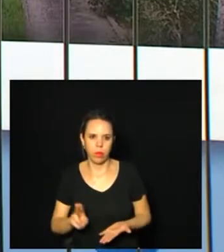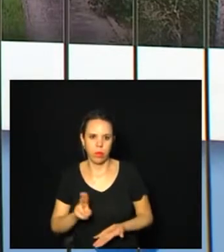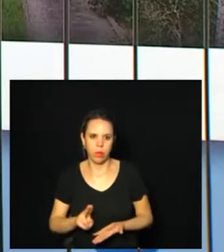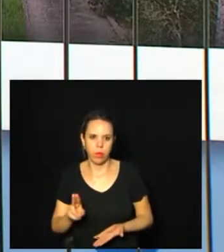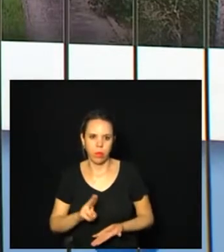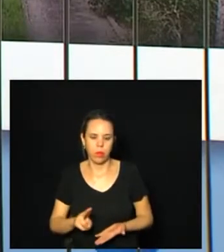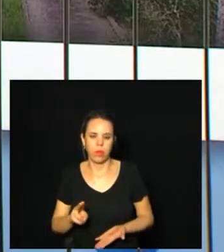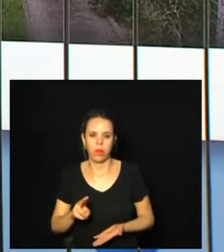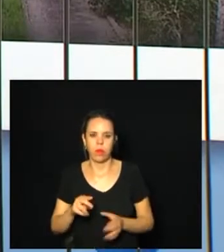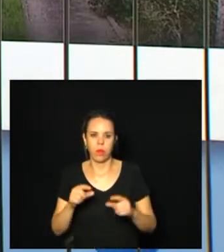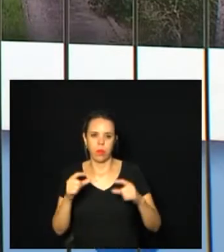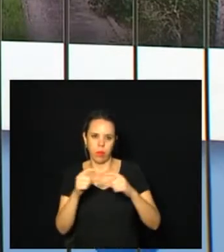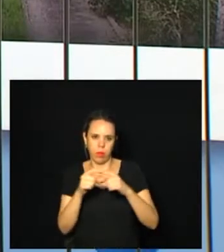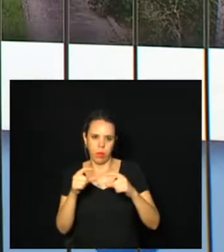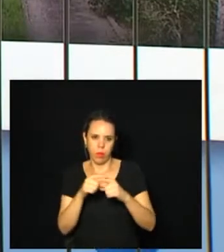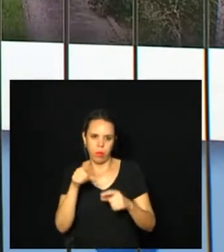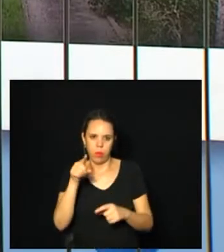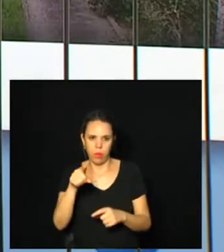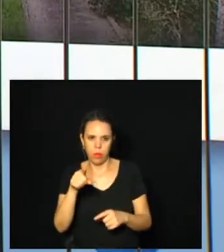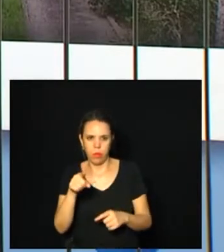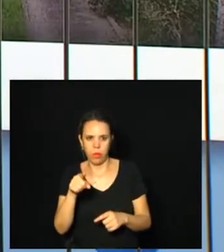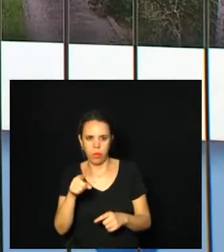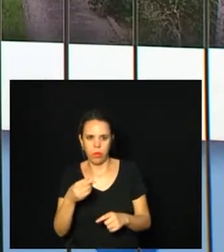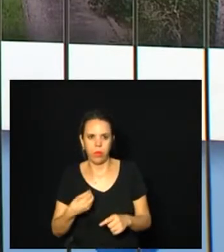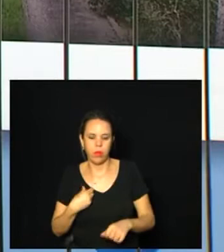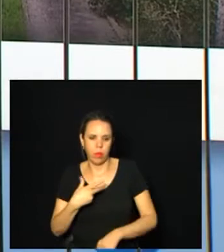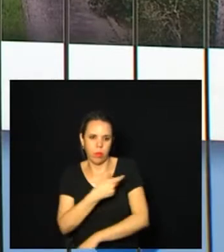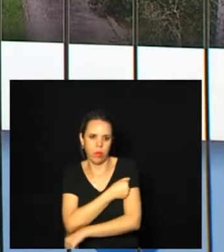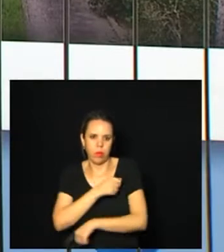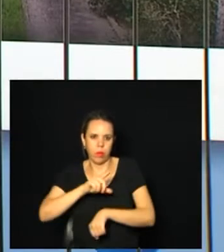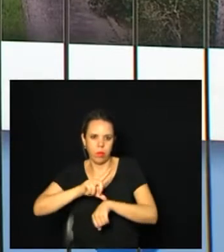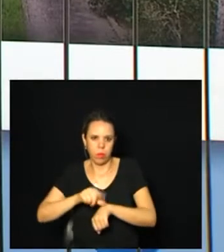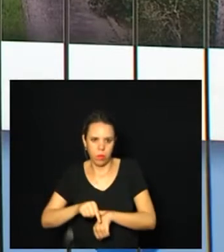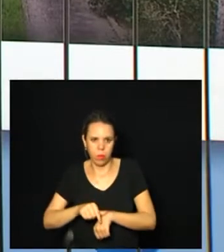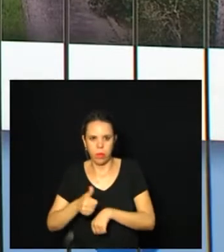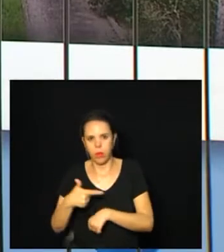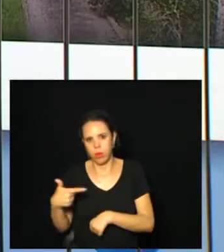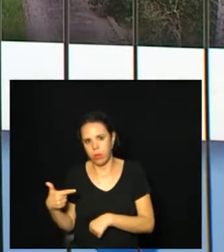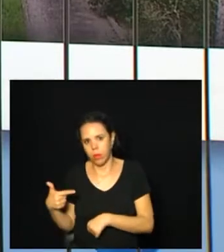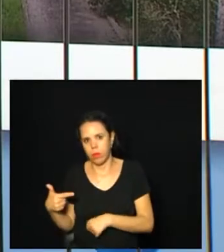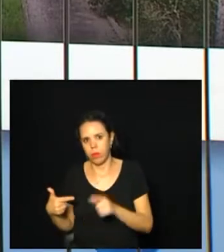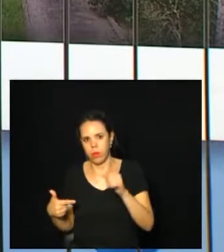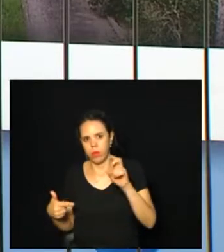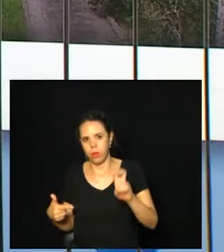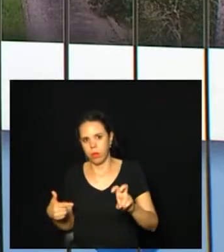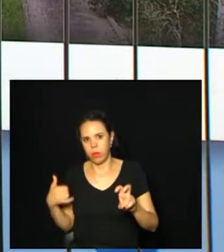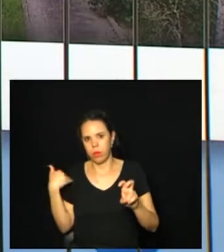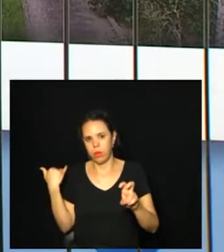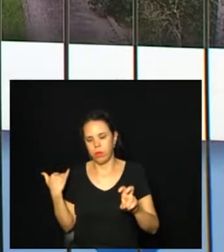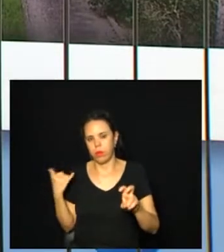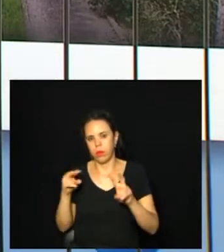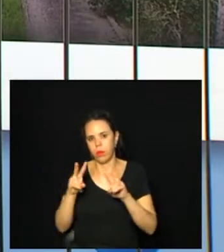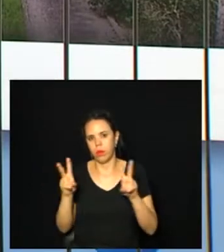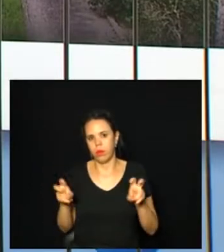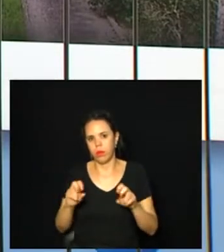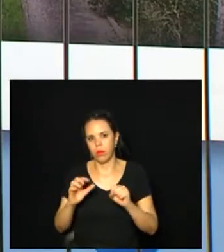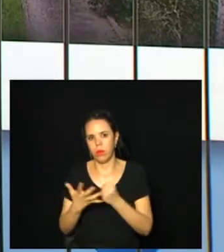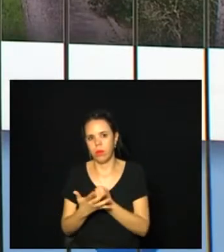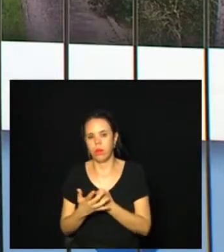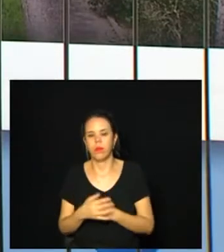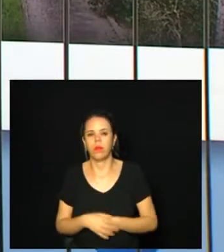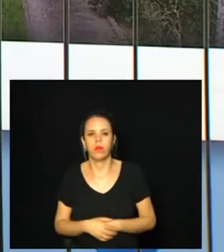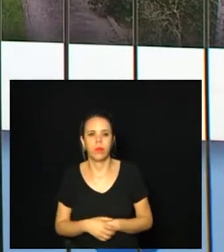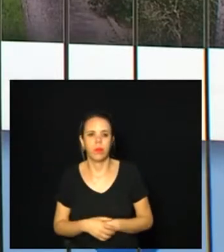o da Pfizer. Então, você que está com a vacinação atrasada entre 12 e 15 anos em relação à